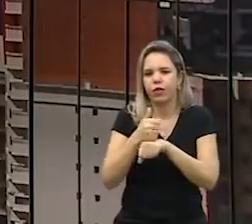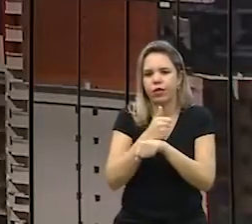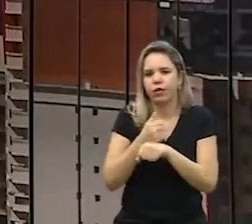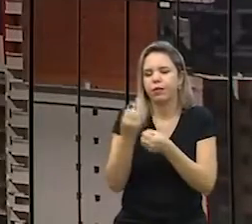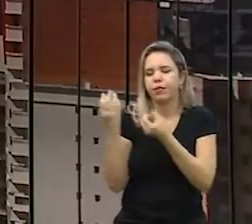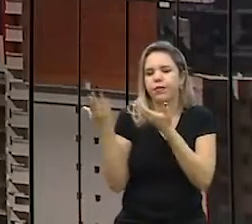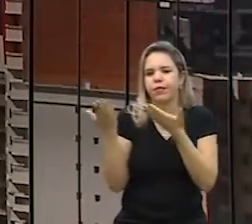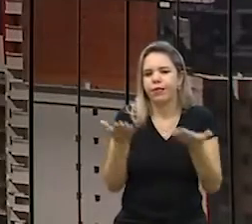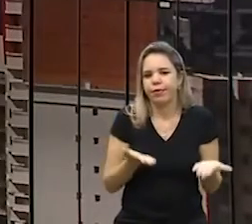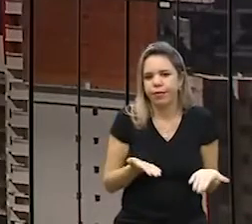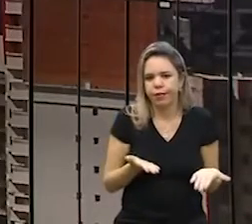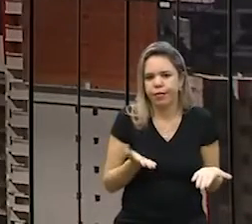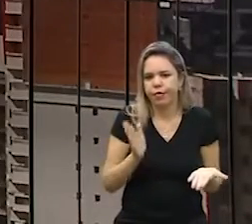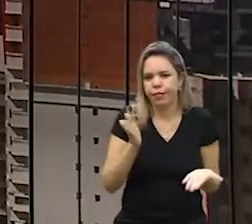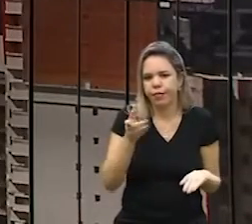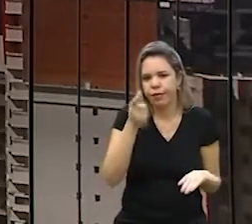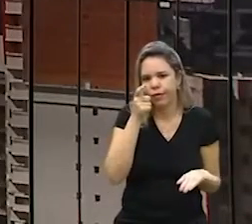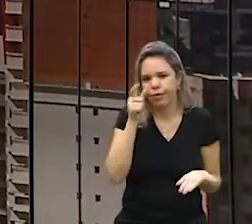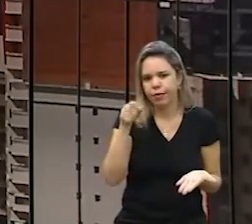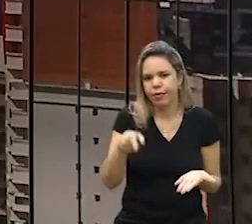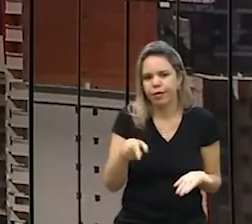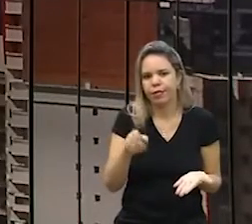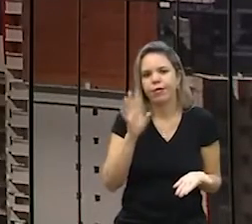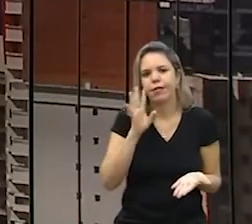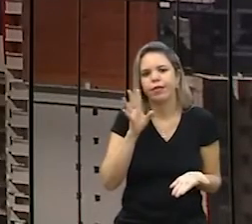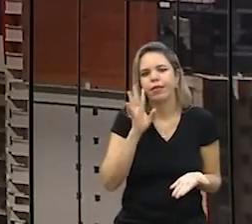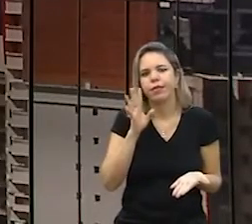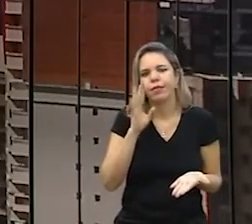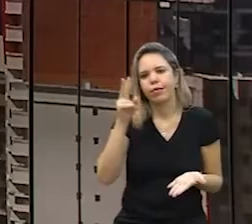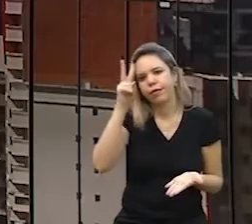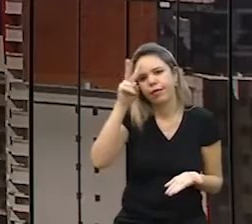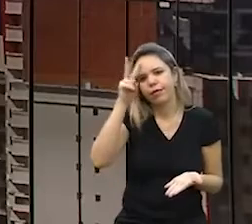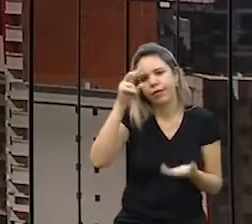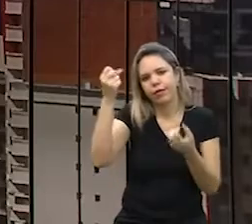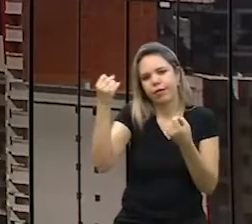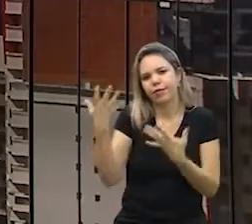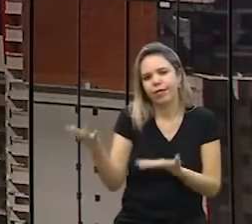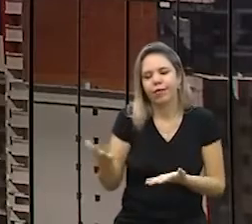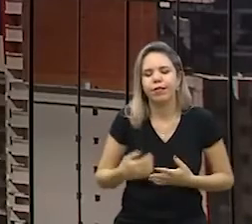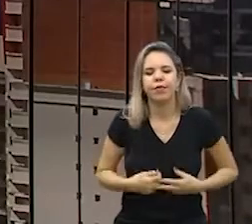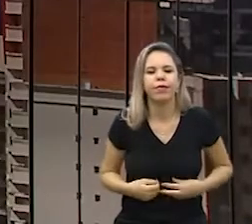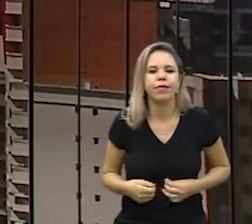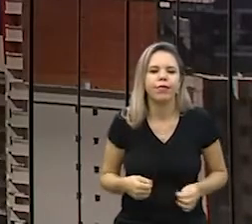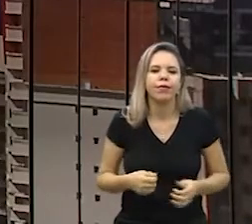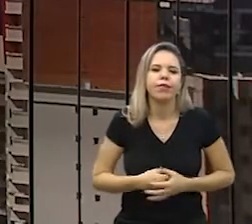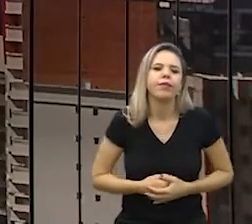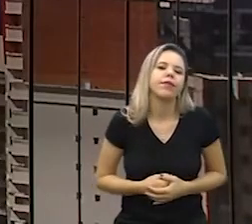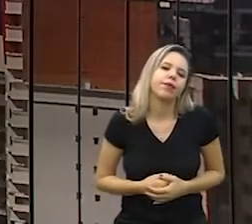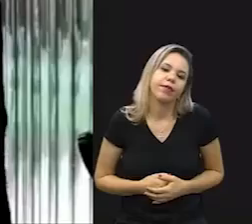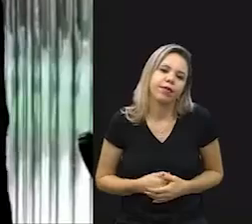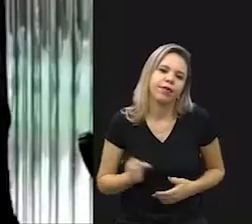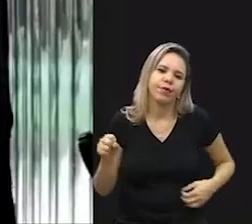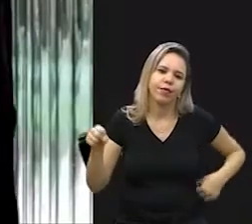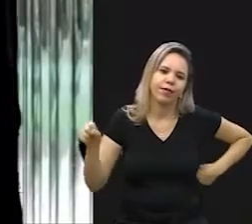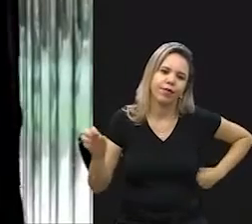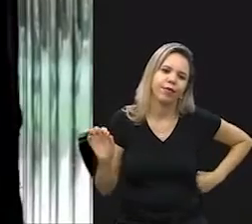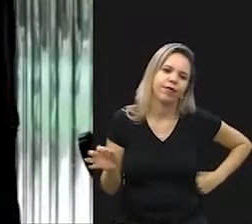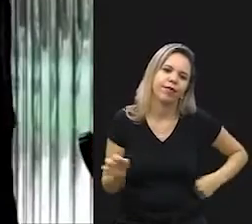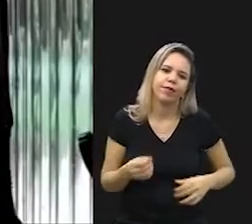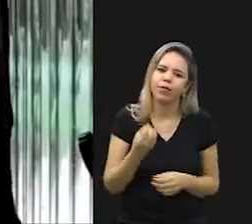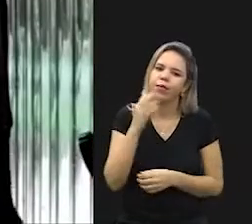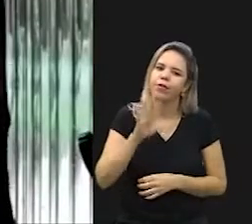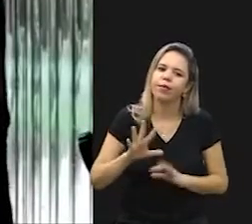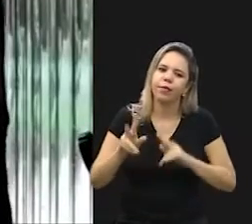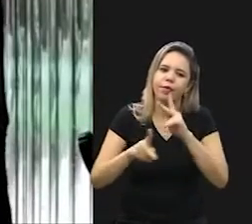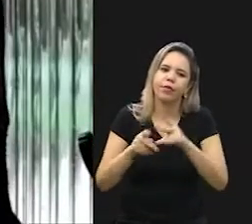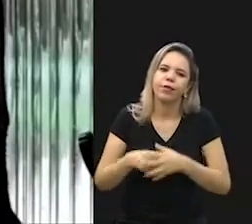Vitor, seja bem-vindo, já estou vendo que vai ser uma edição cheia de histórias para contar, né? Sim, com certeza. Boa